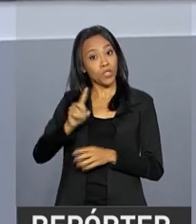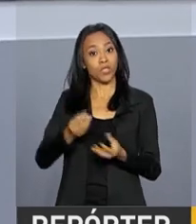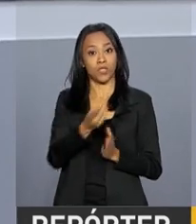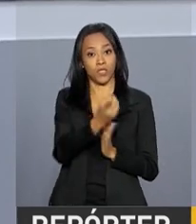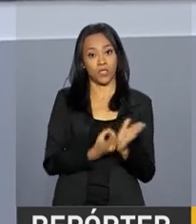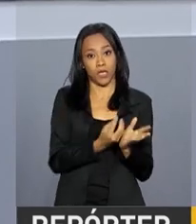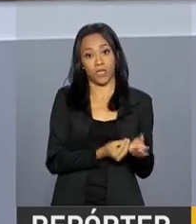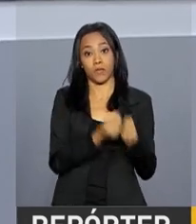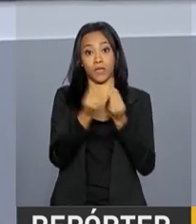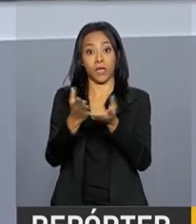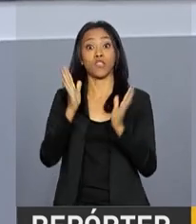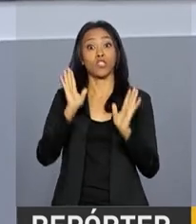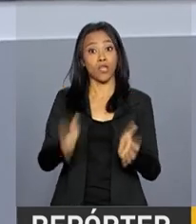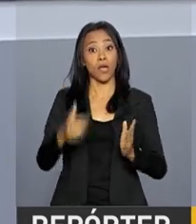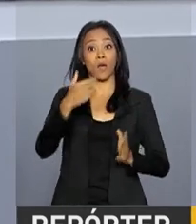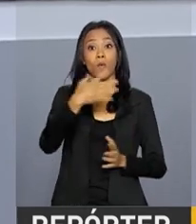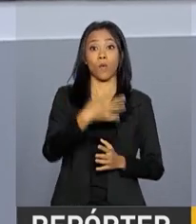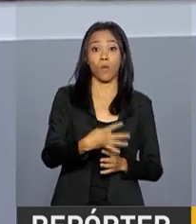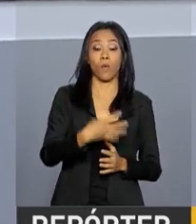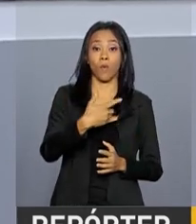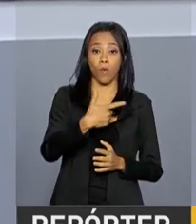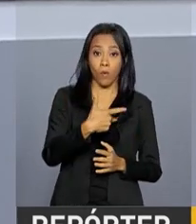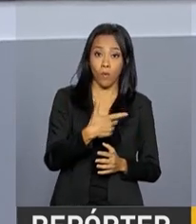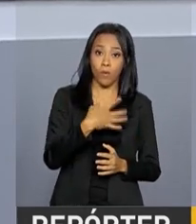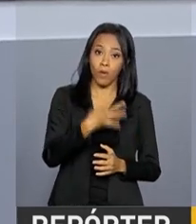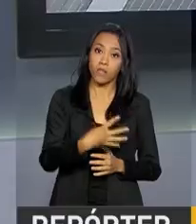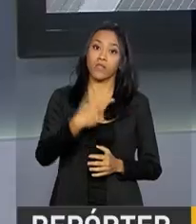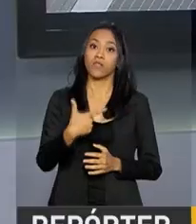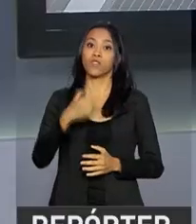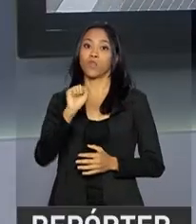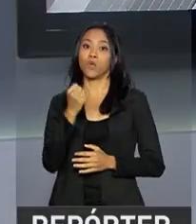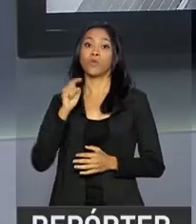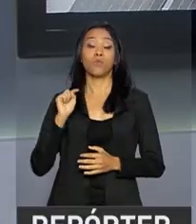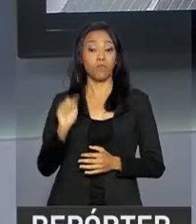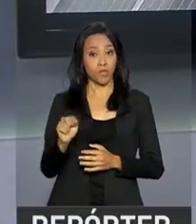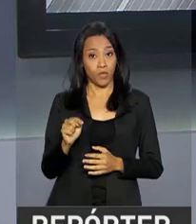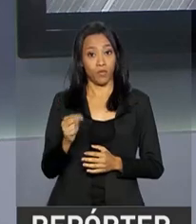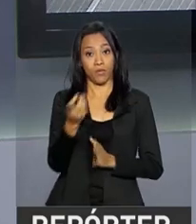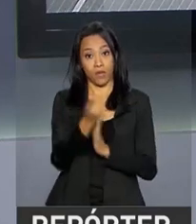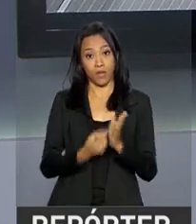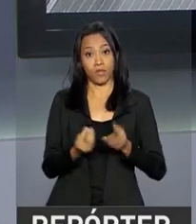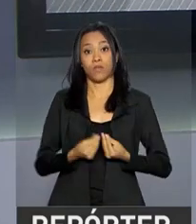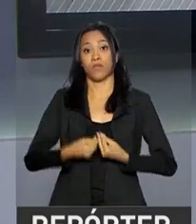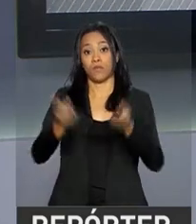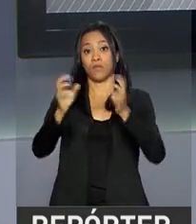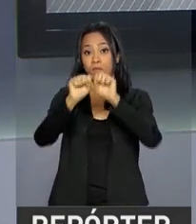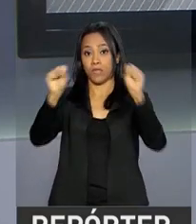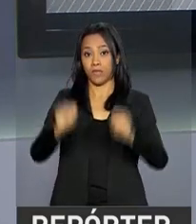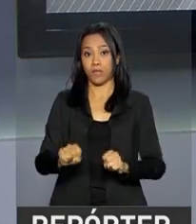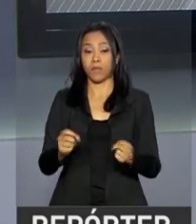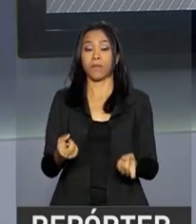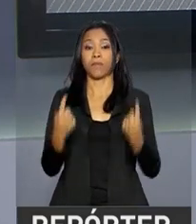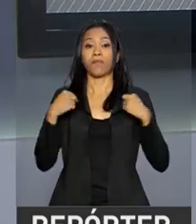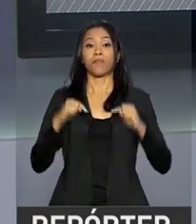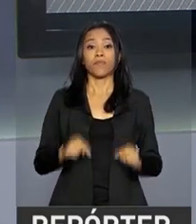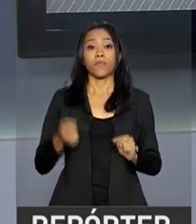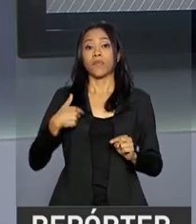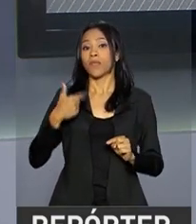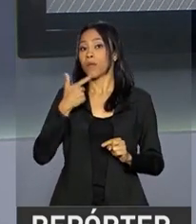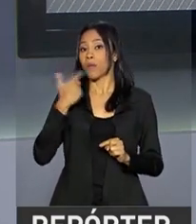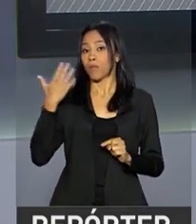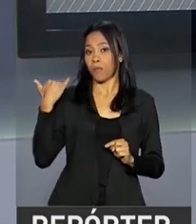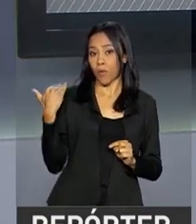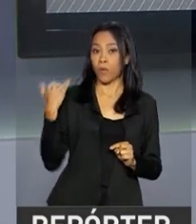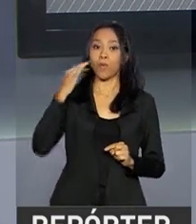428 mil declarações para o sistema o presidente michel temer participou agora há pouco em sorocaba no interior